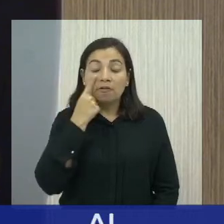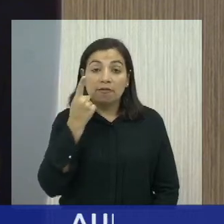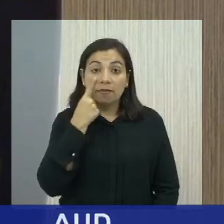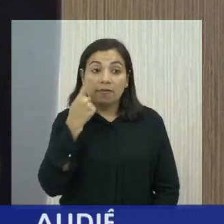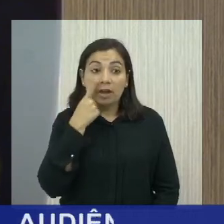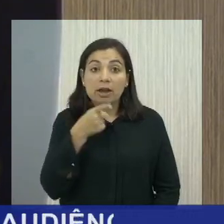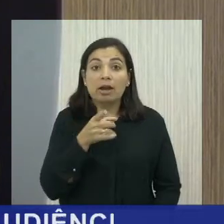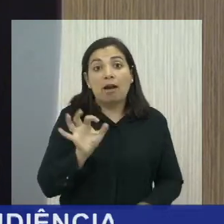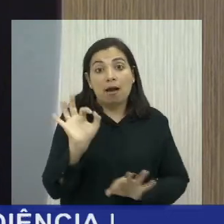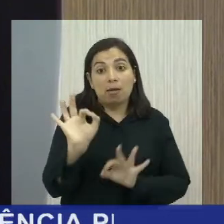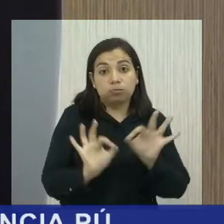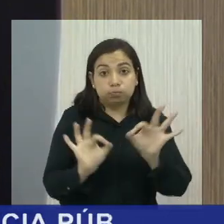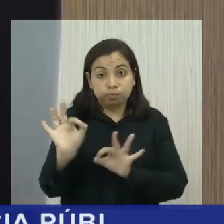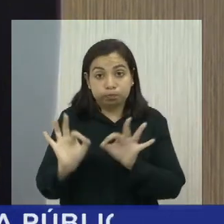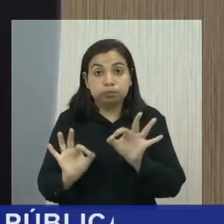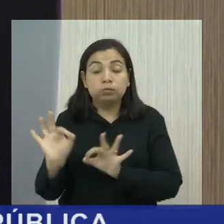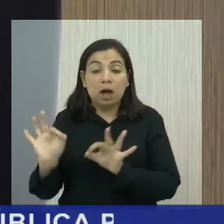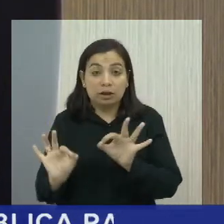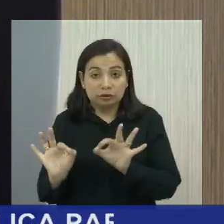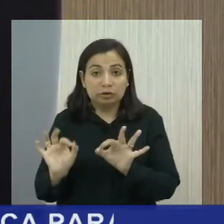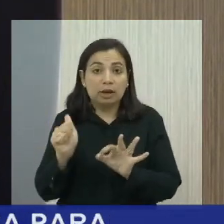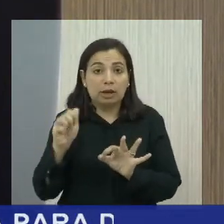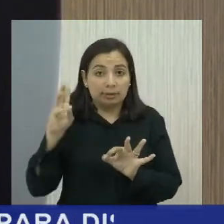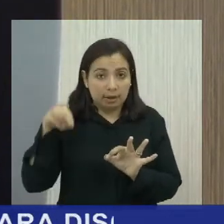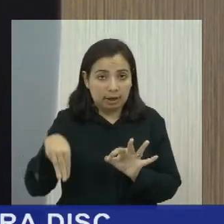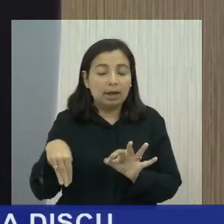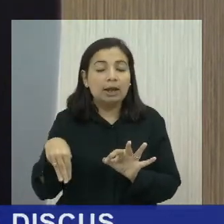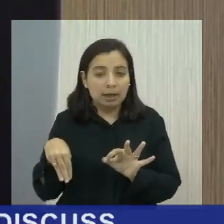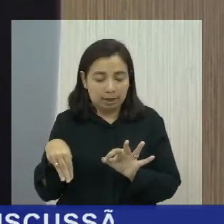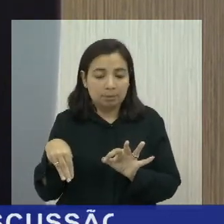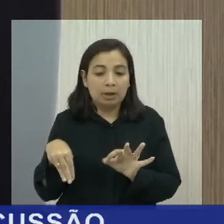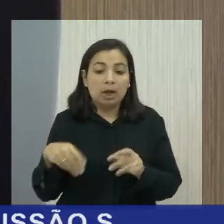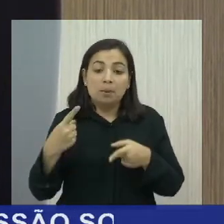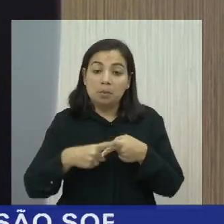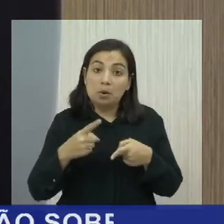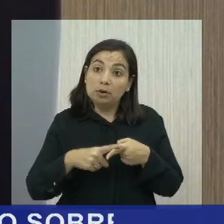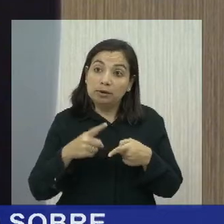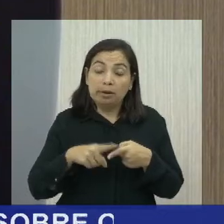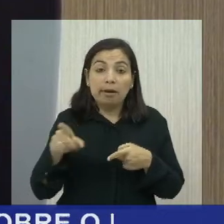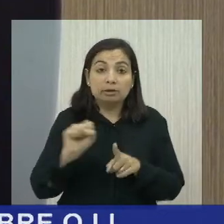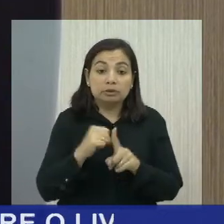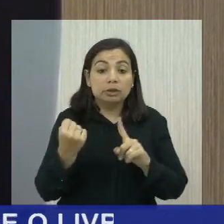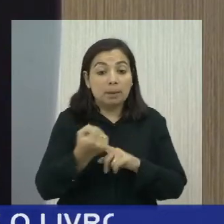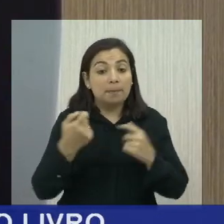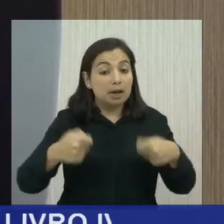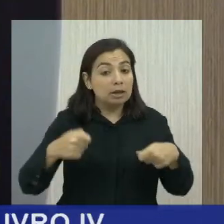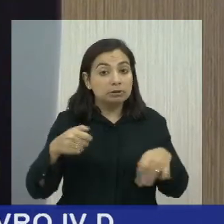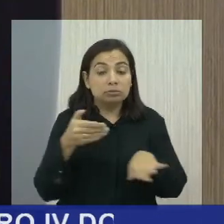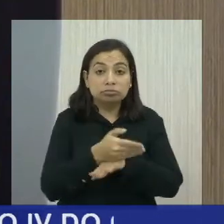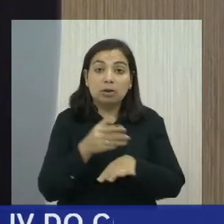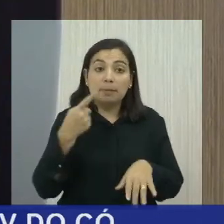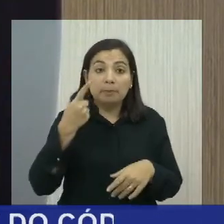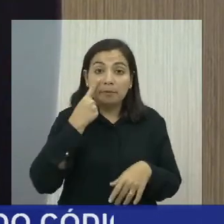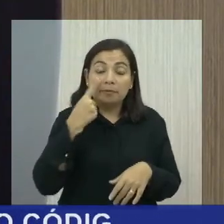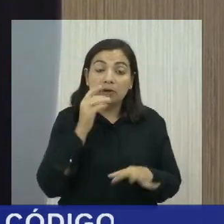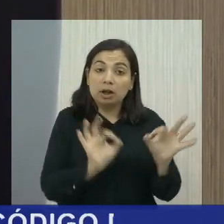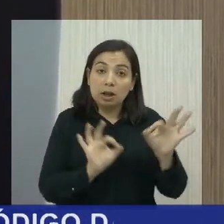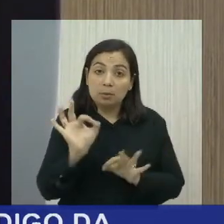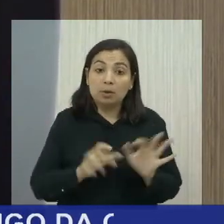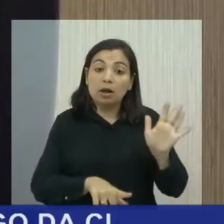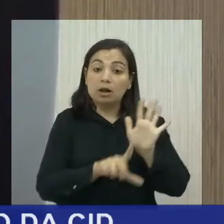administrar, porque a coisa pública, né, quer dizer, a sociedade também faz parte, deve, sim, participar na elaboração dessas